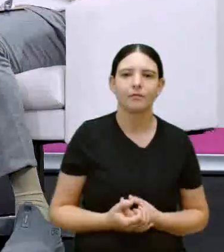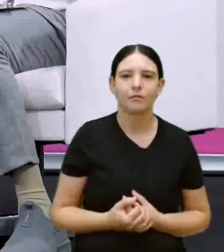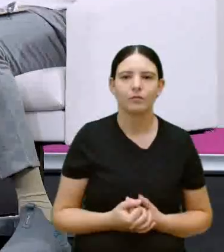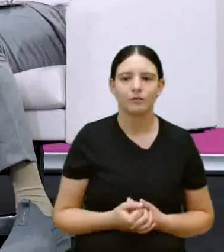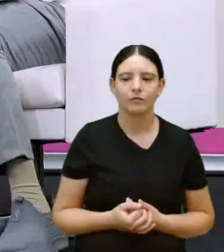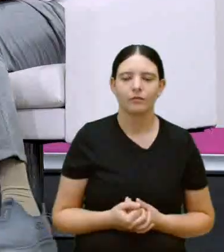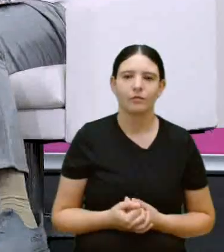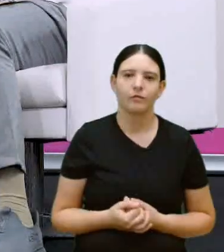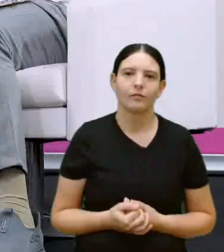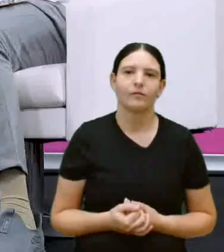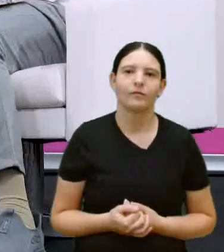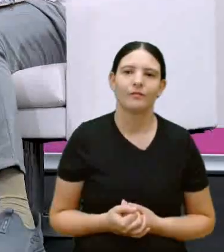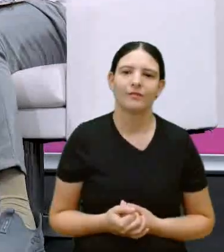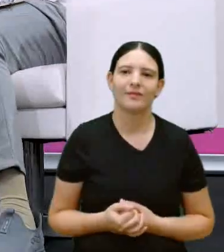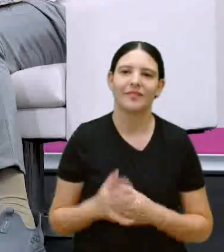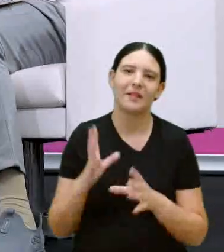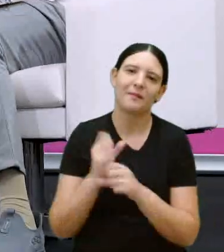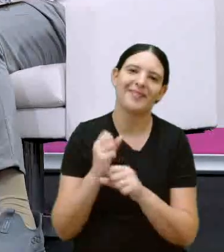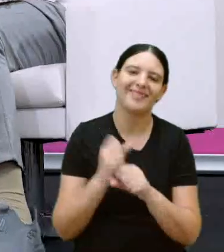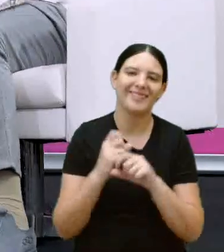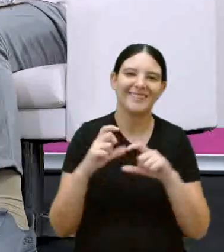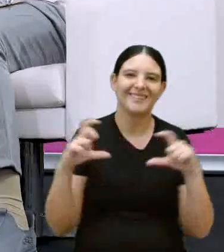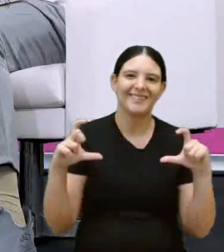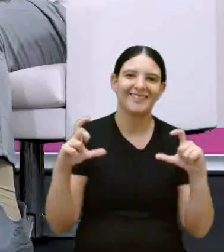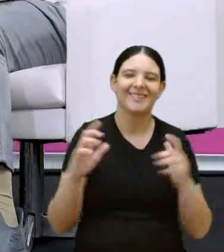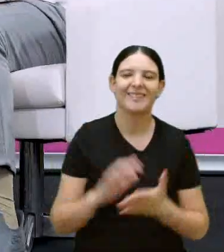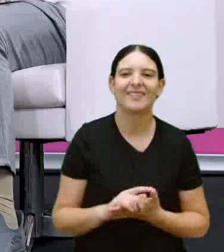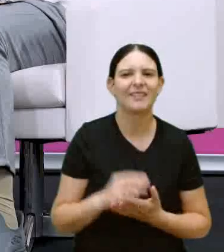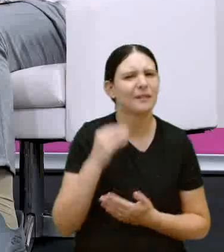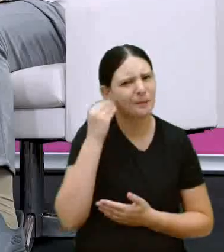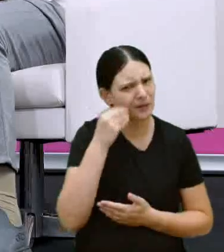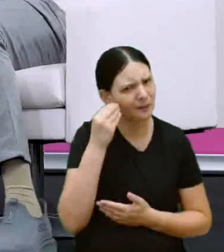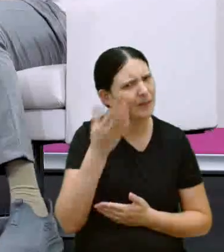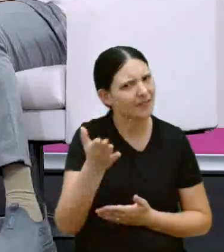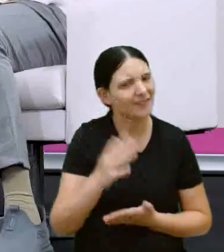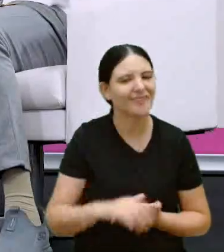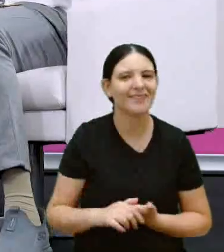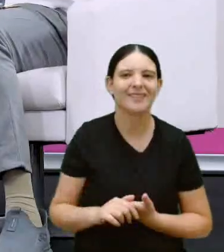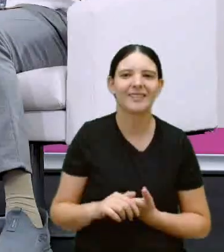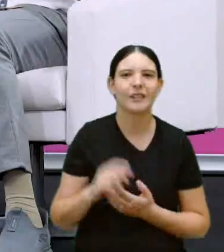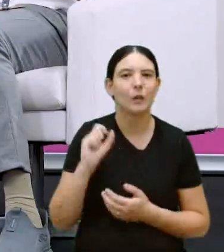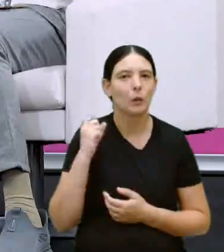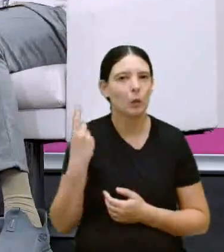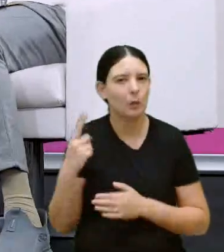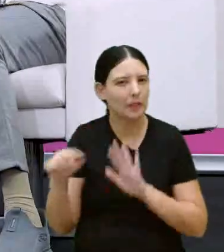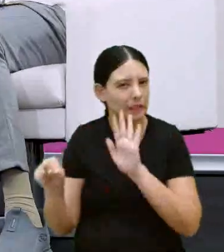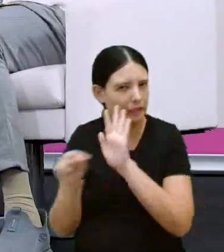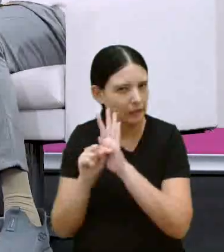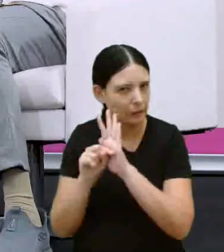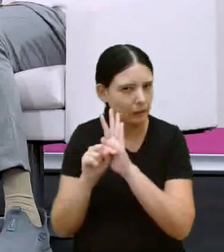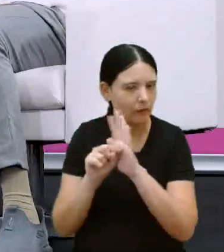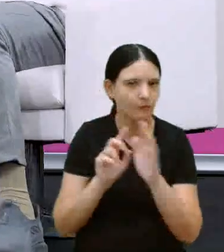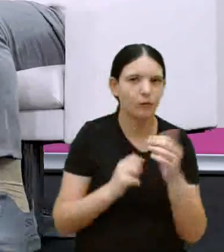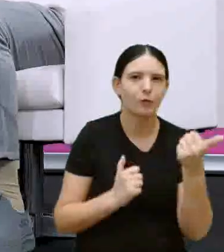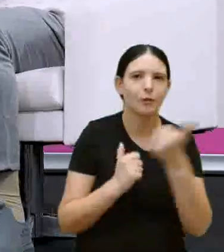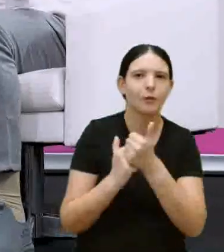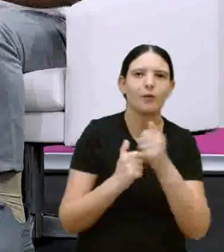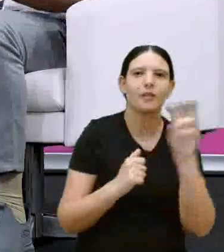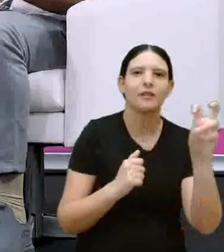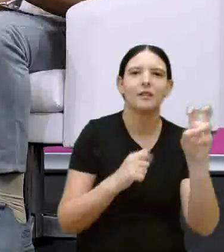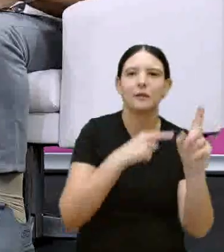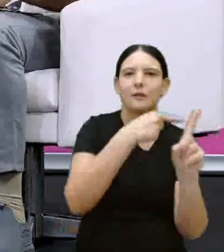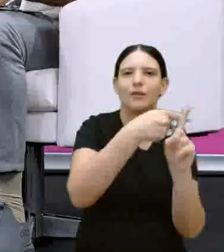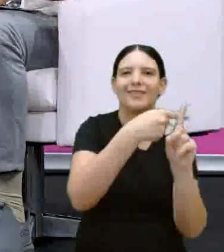Esse é o cálculo, tá? Experimentem. Uma interação negativa, 5 positivas. Ele aplaude e sorri.